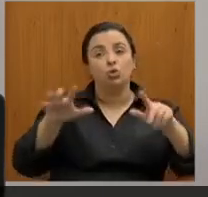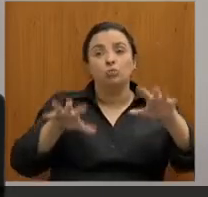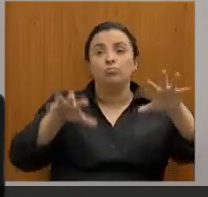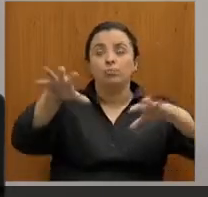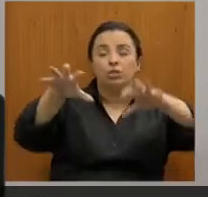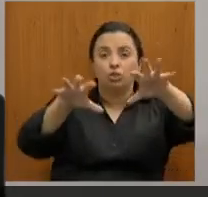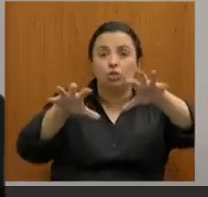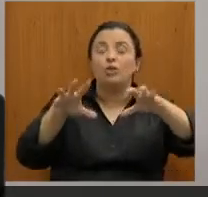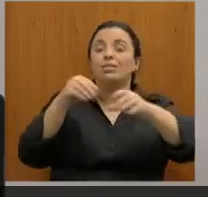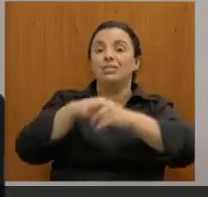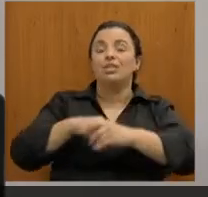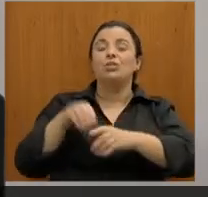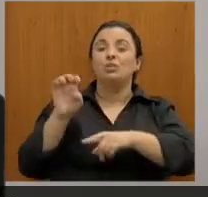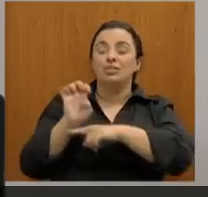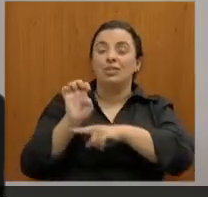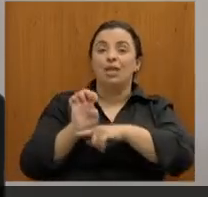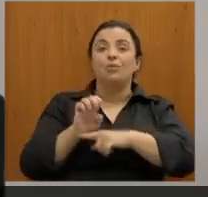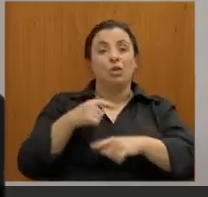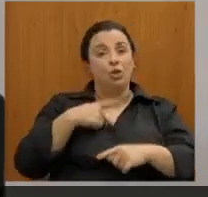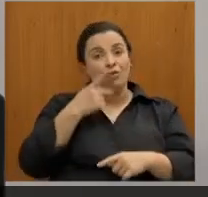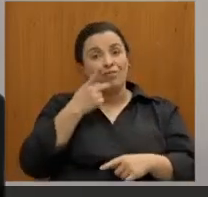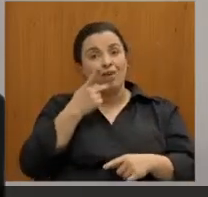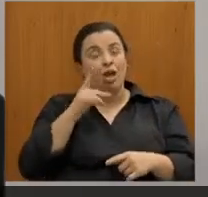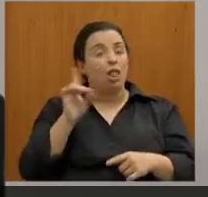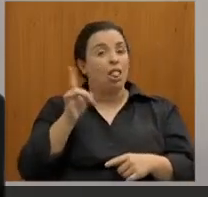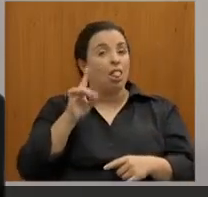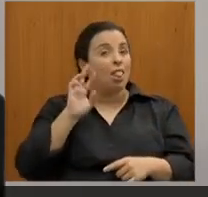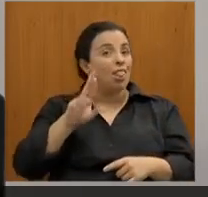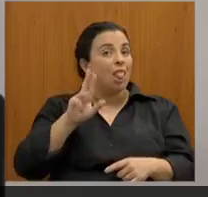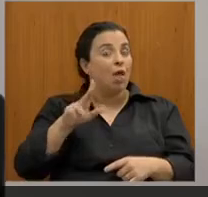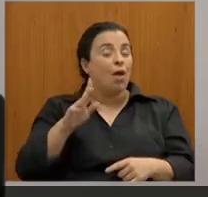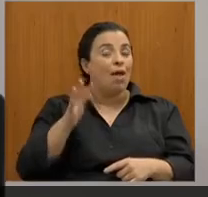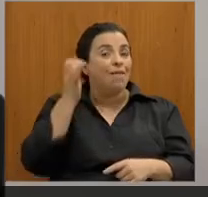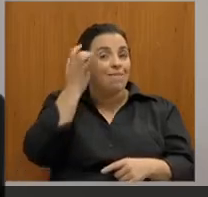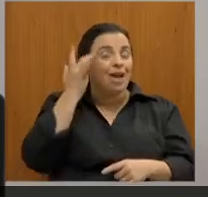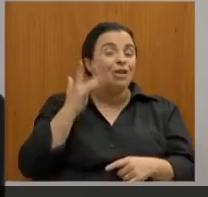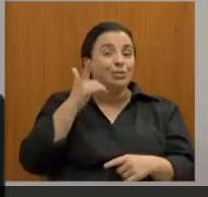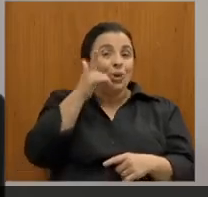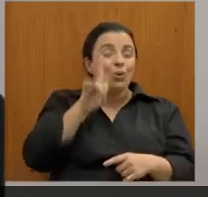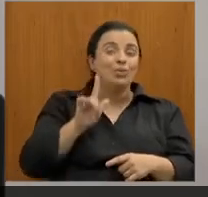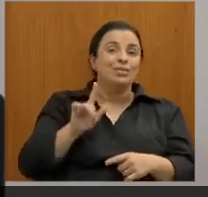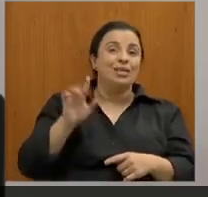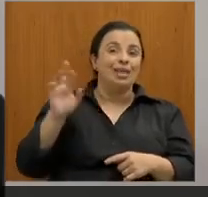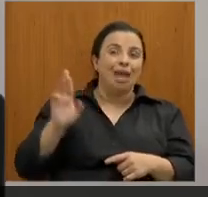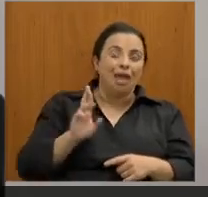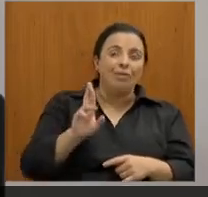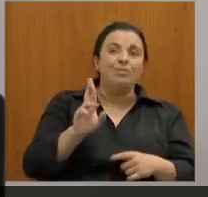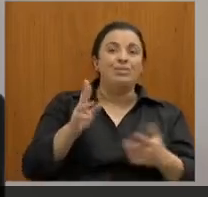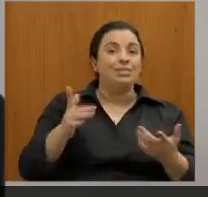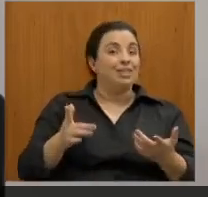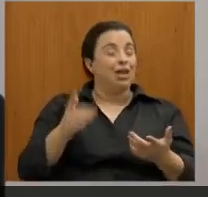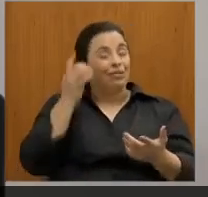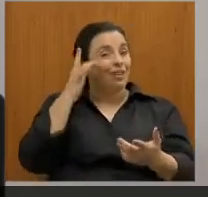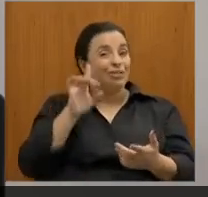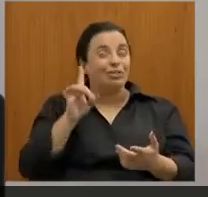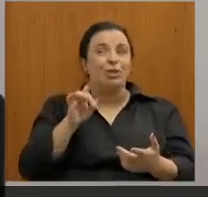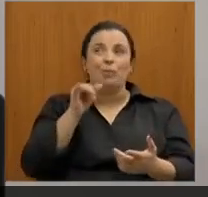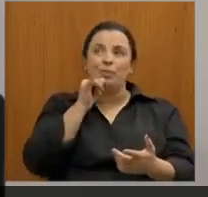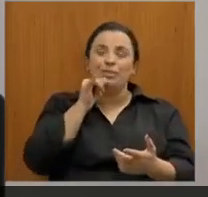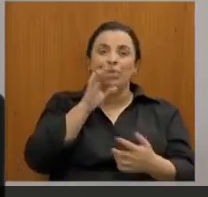também não tem sido tão fácil achar os nossos representantes assim né tomara o João